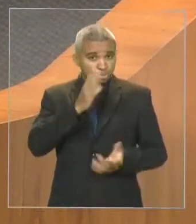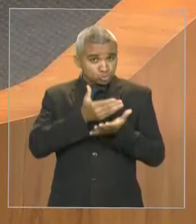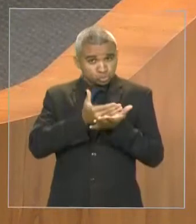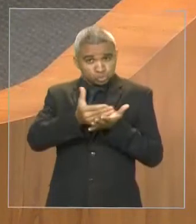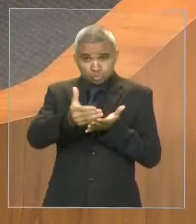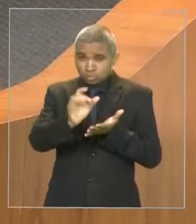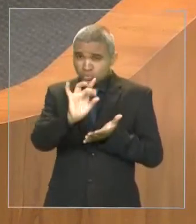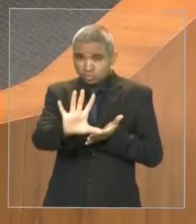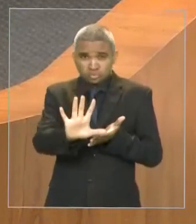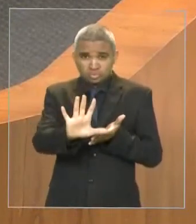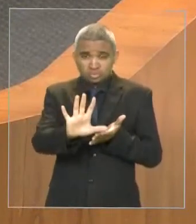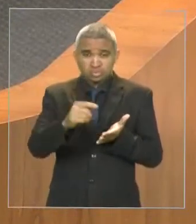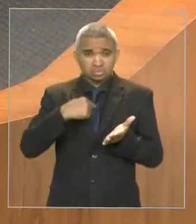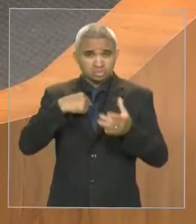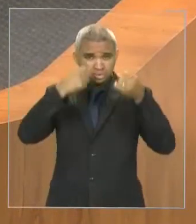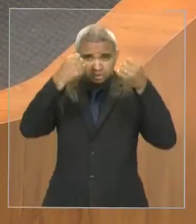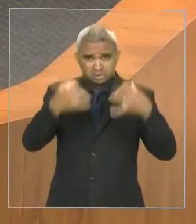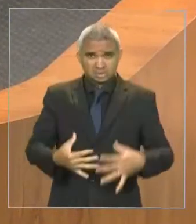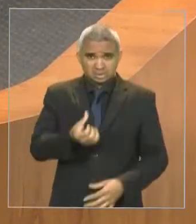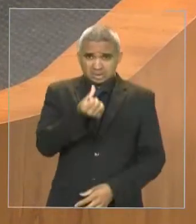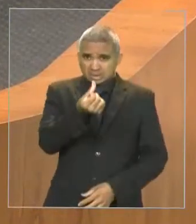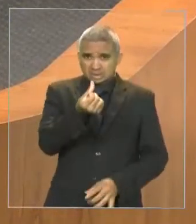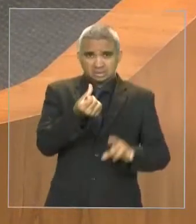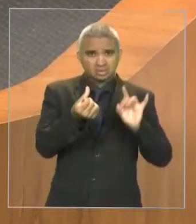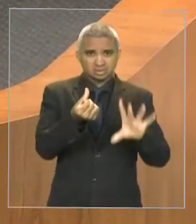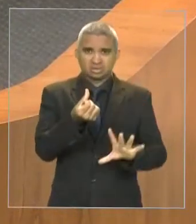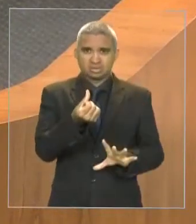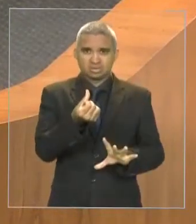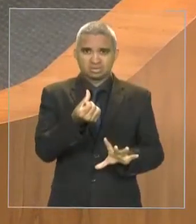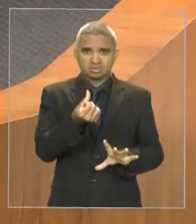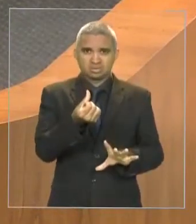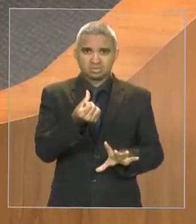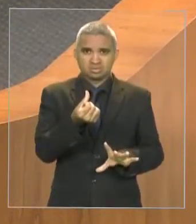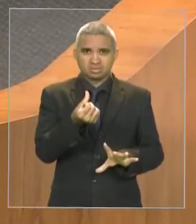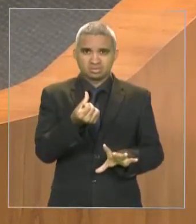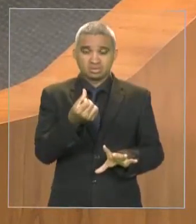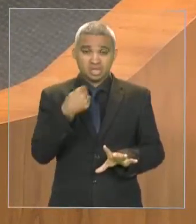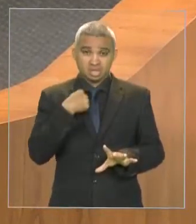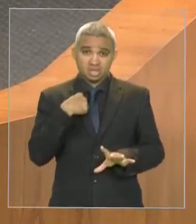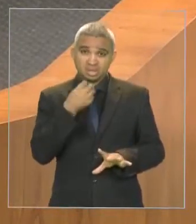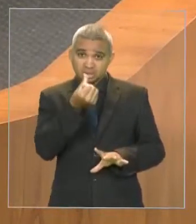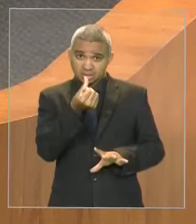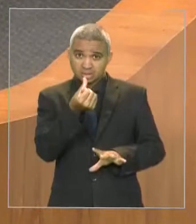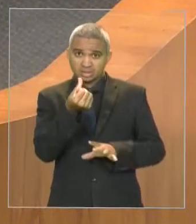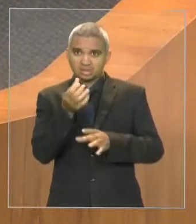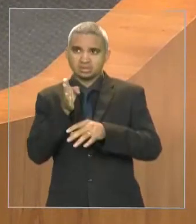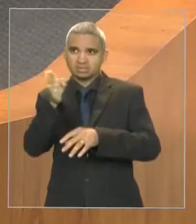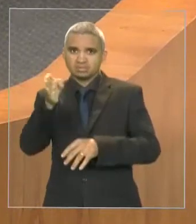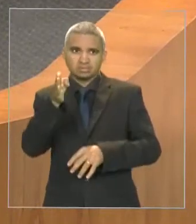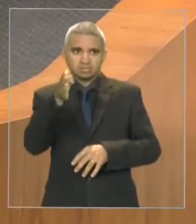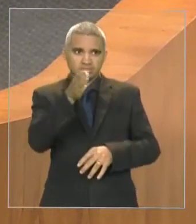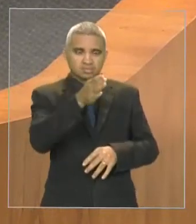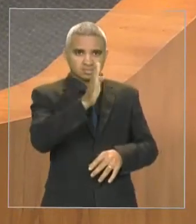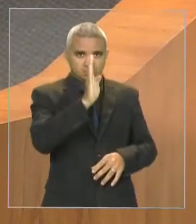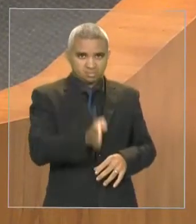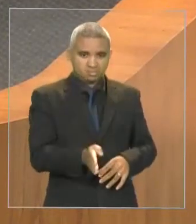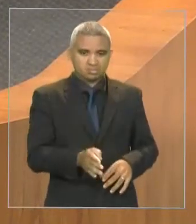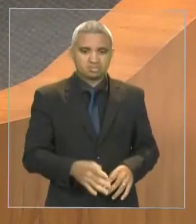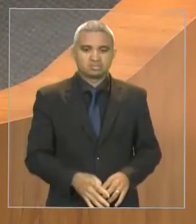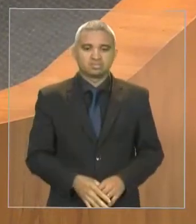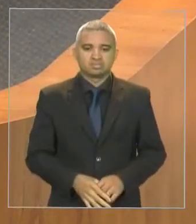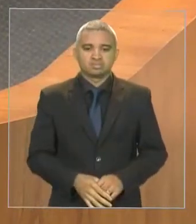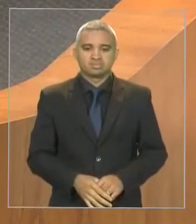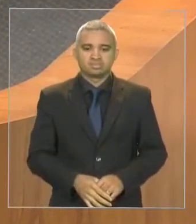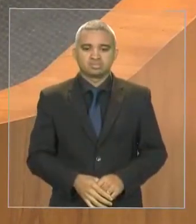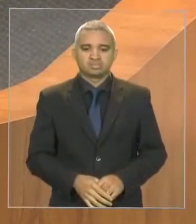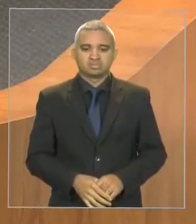de 6, eu não falei nada para o futuro, falei de 6 que eu já fiscalizei, Deputado Wellington, 6 que eu já detectei. peço para Vossa Excelência finalizar. Vou